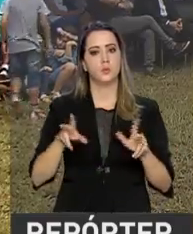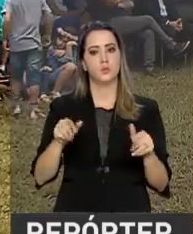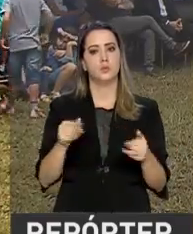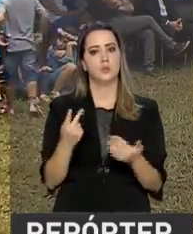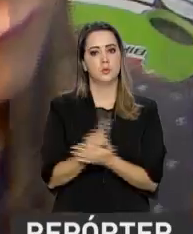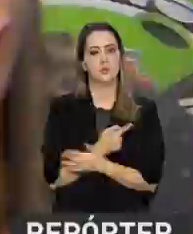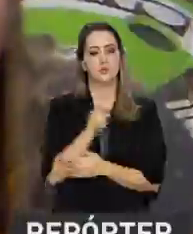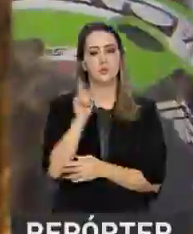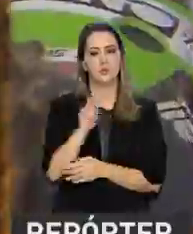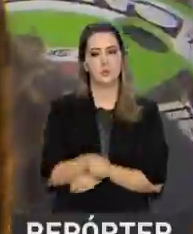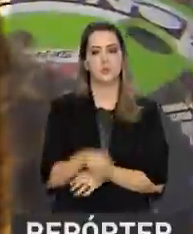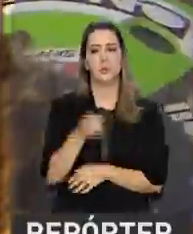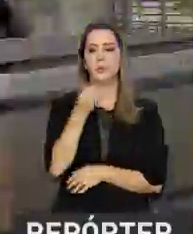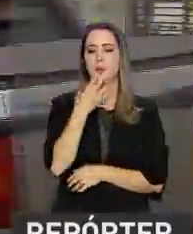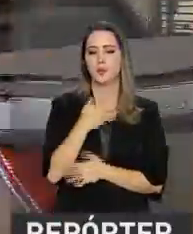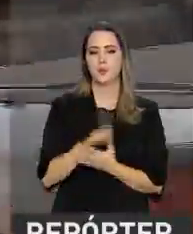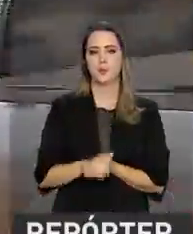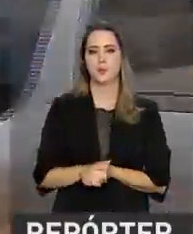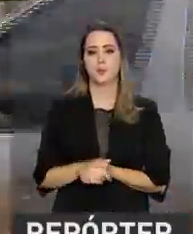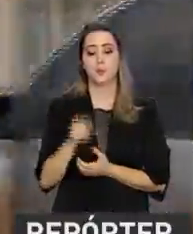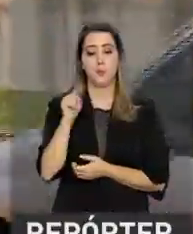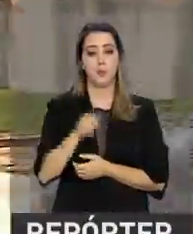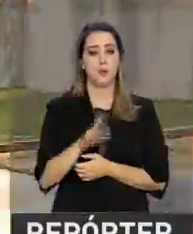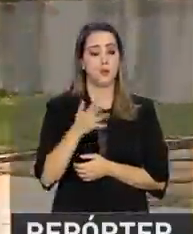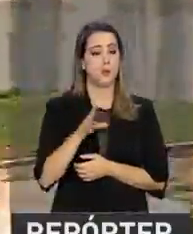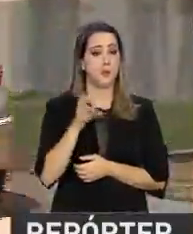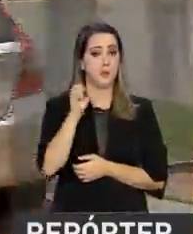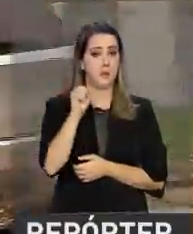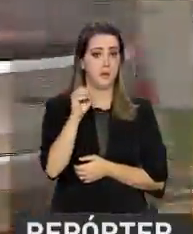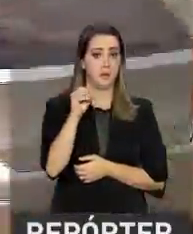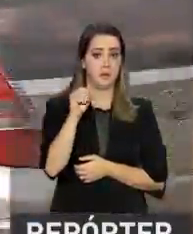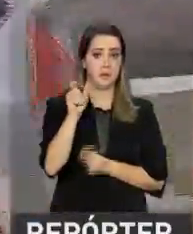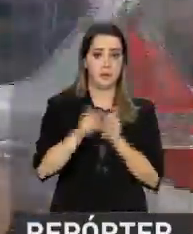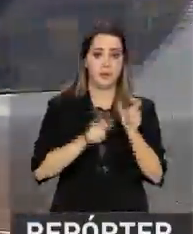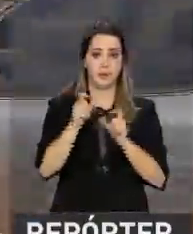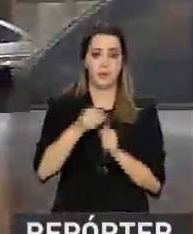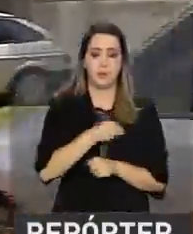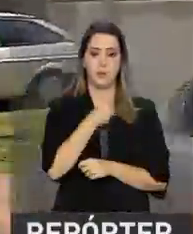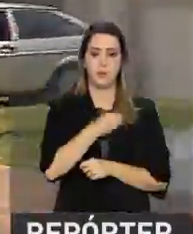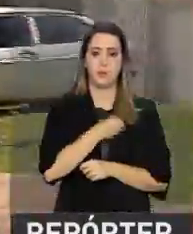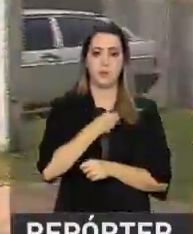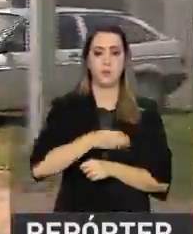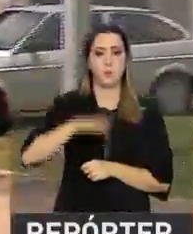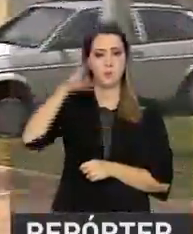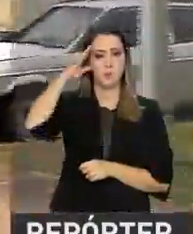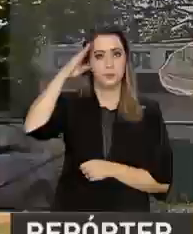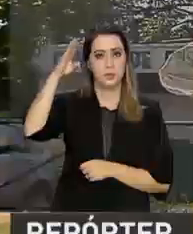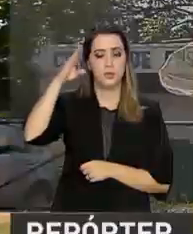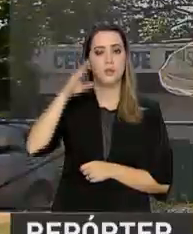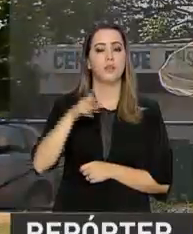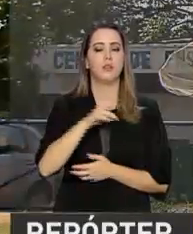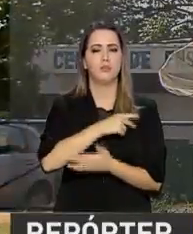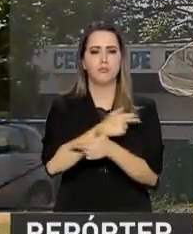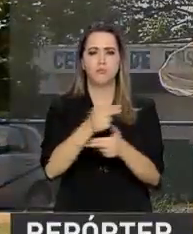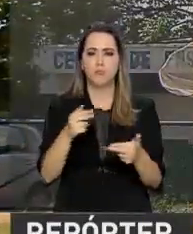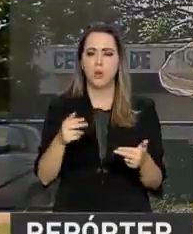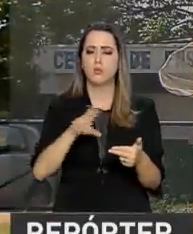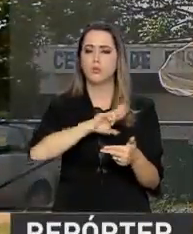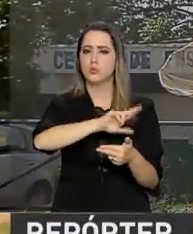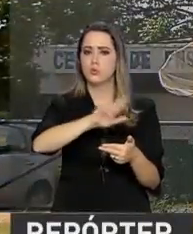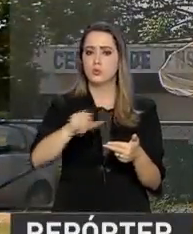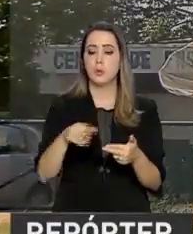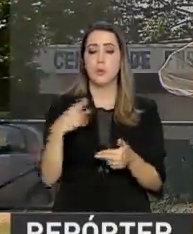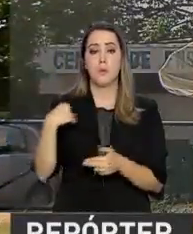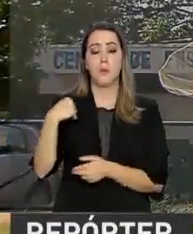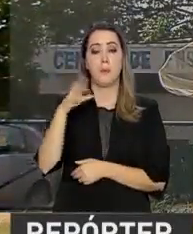gerou é contagiante. Aqui são cerca de 800 moradores, entre militares e civis. Só a escola pública tem mais